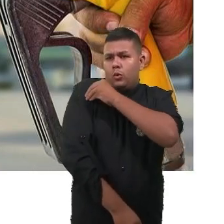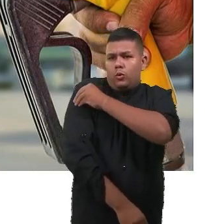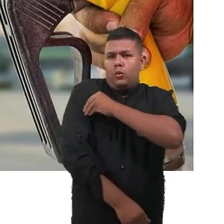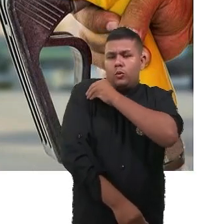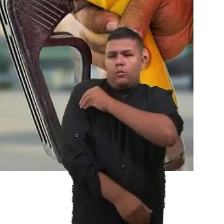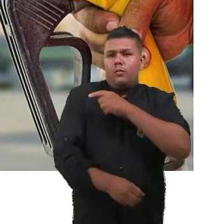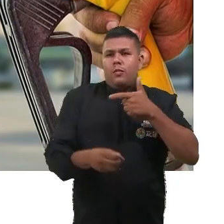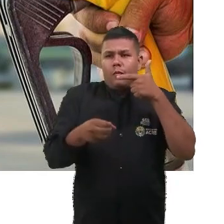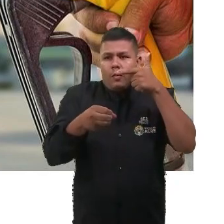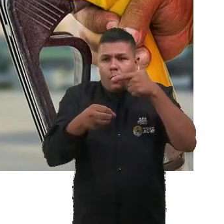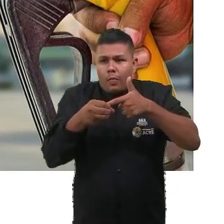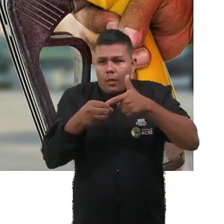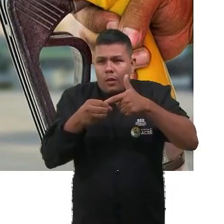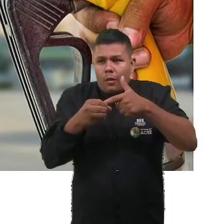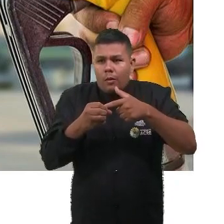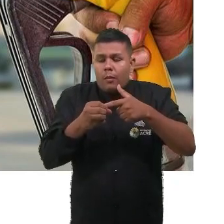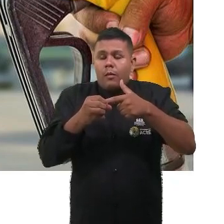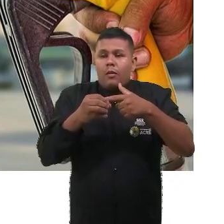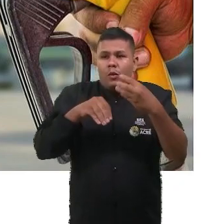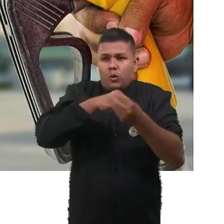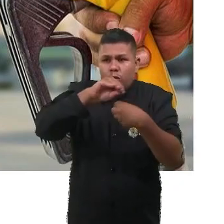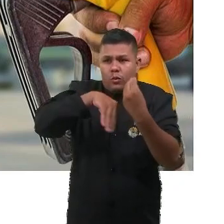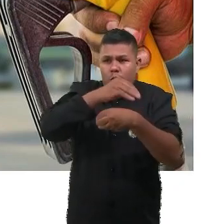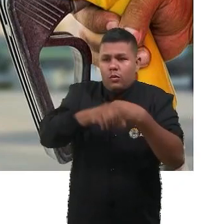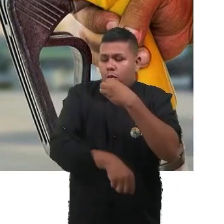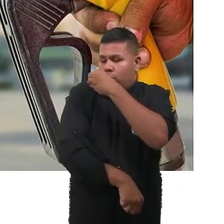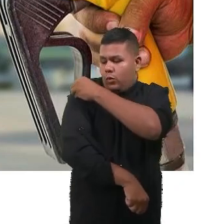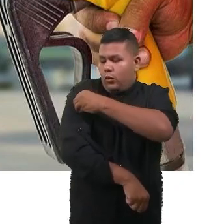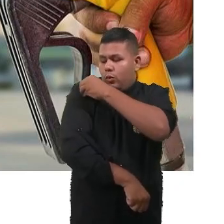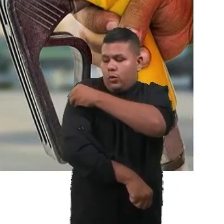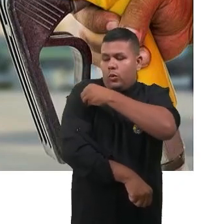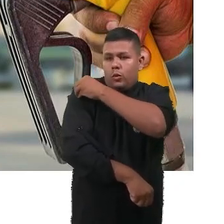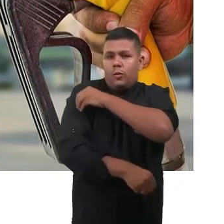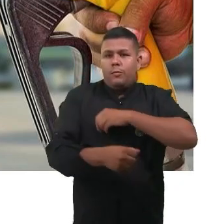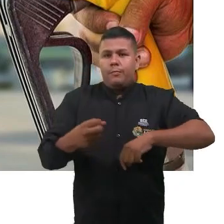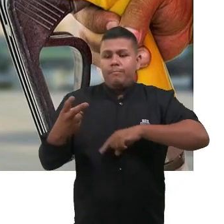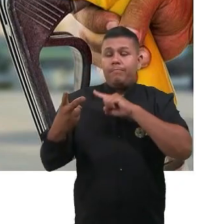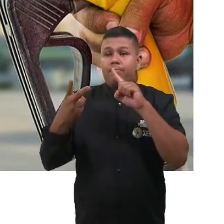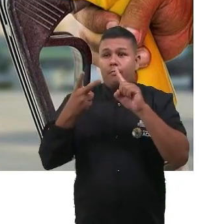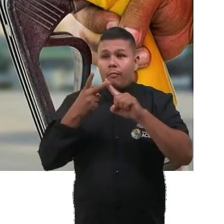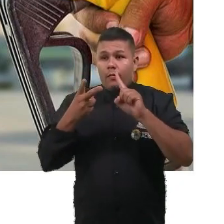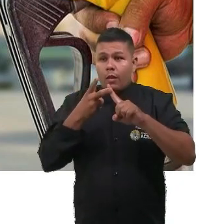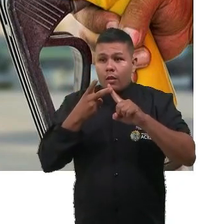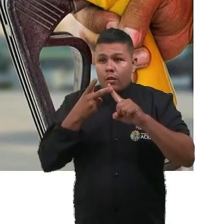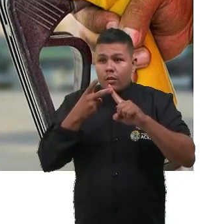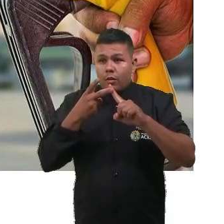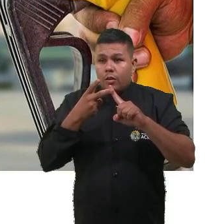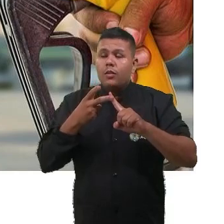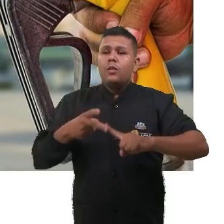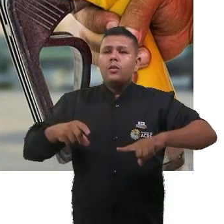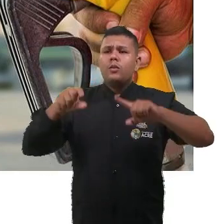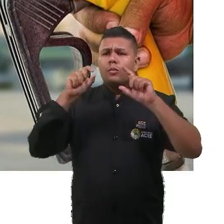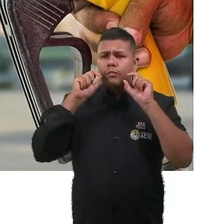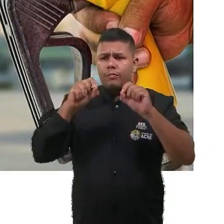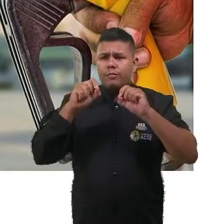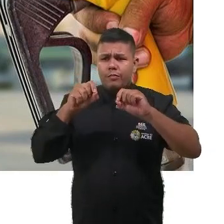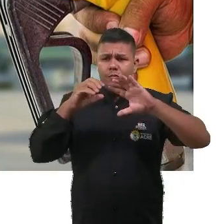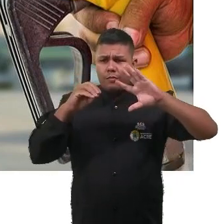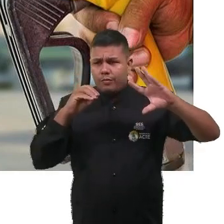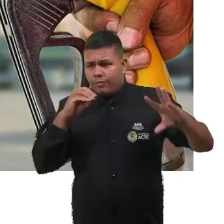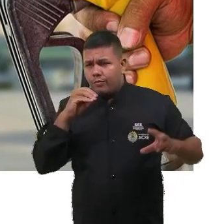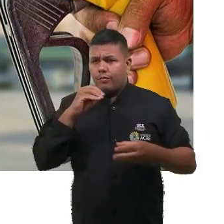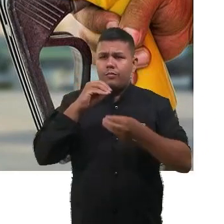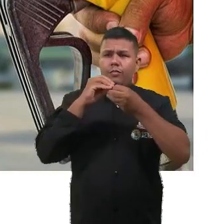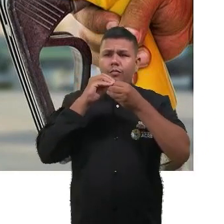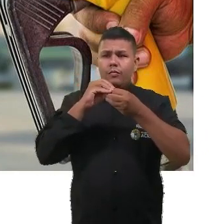mais álcool. Já a gasolina aditivada, o nome já diz, ela possui aditivos para que eu